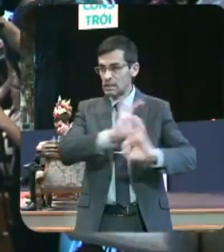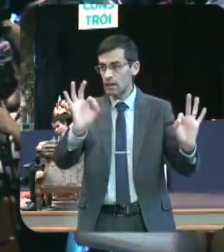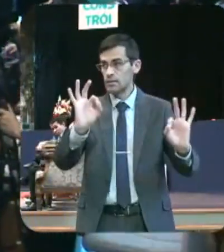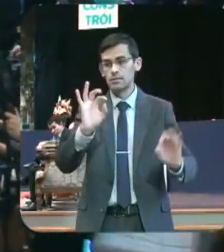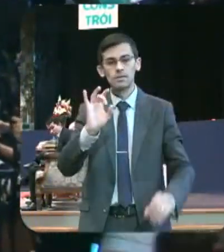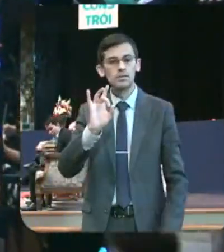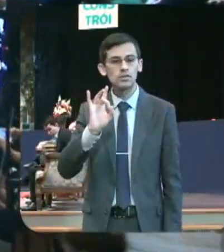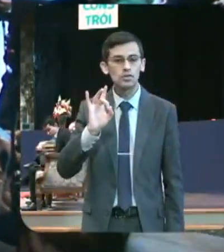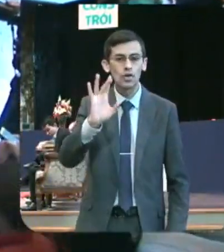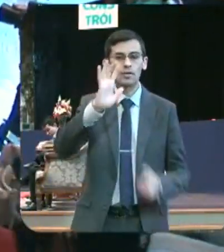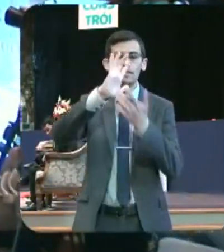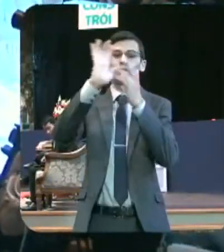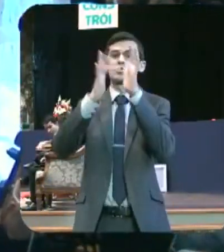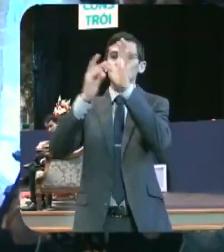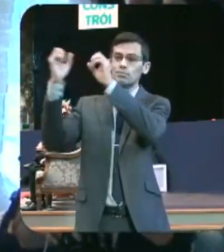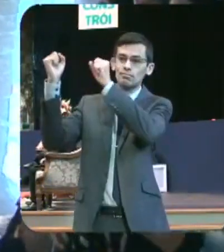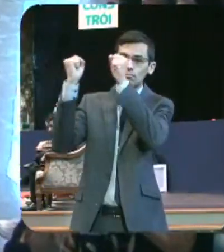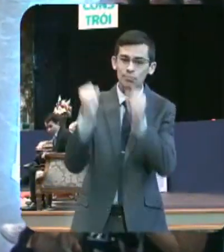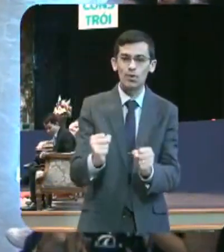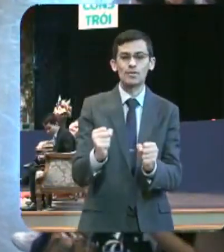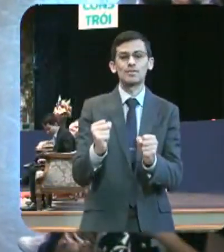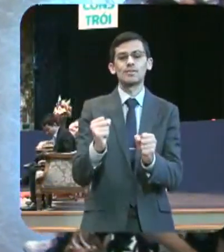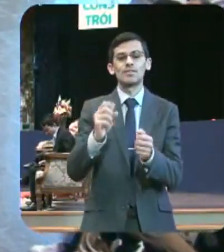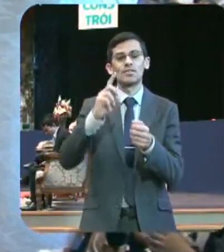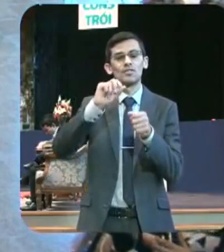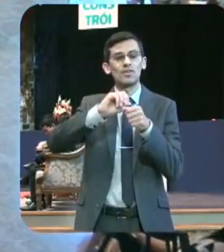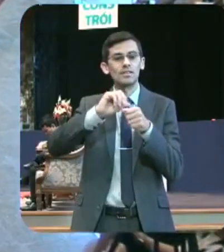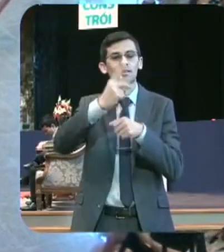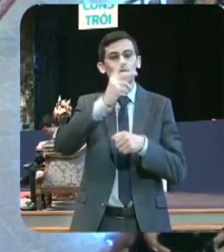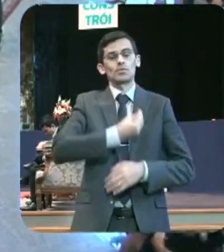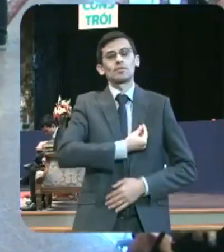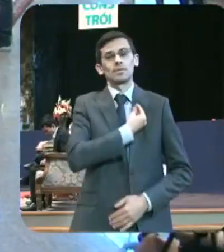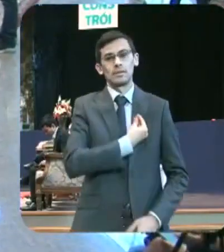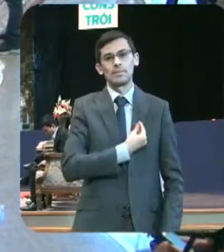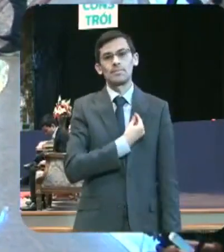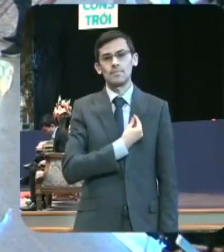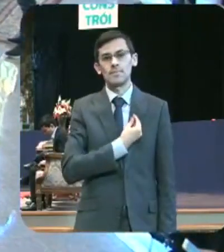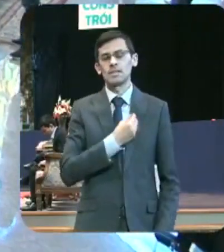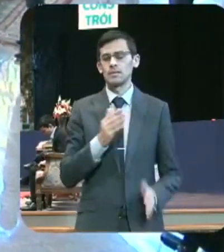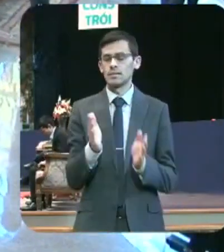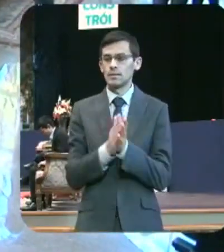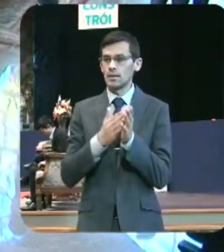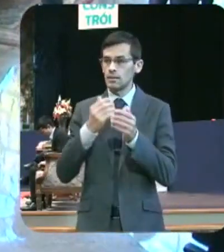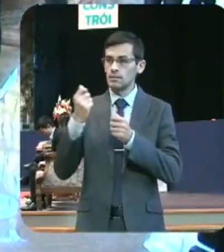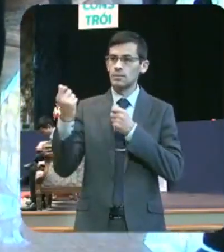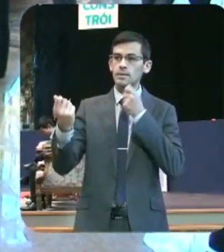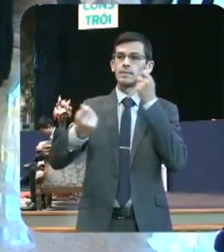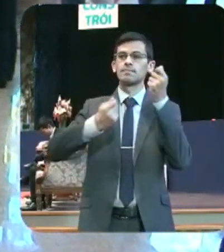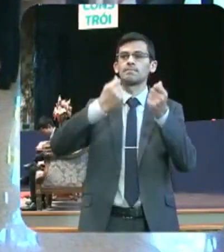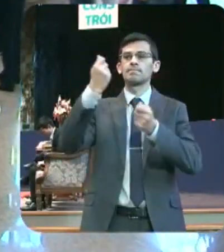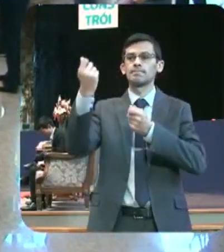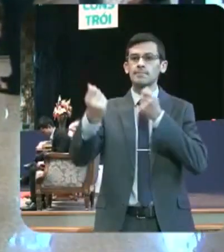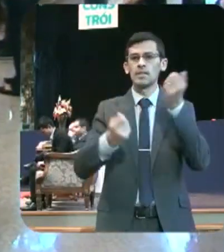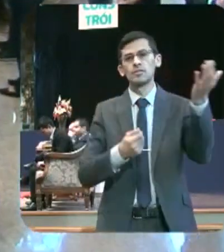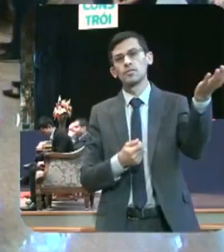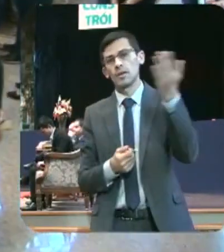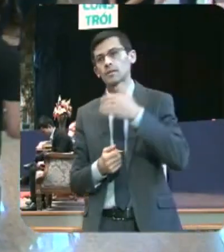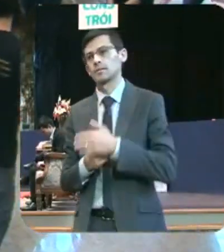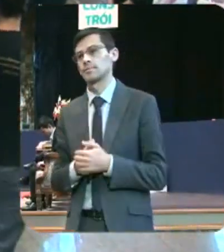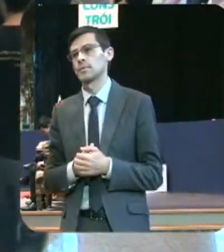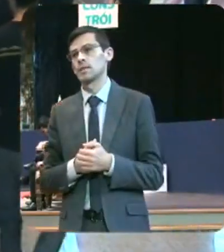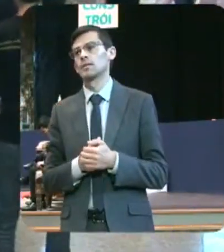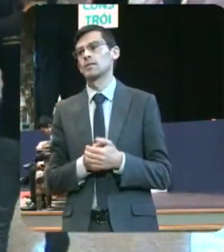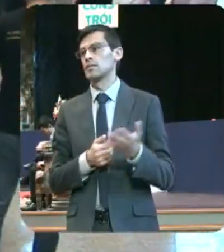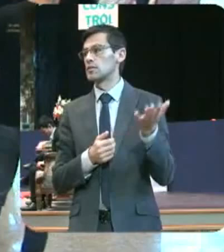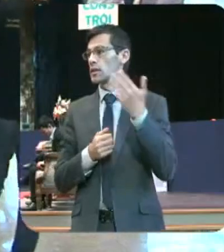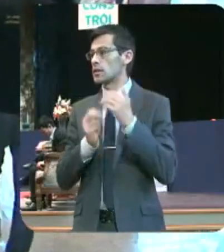fazer, mas Jesus faz, e Ele é poderoso para fazer. Aleluia, aleluia, isso.